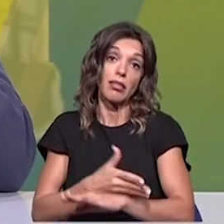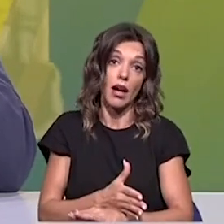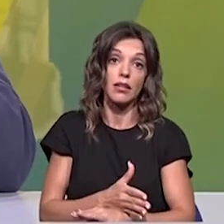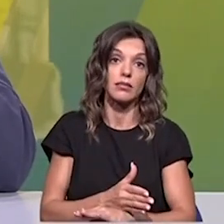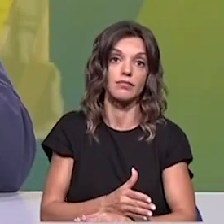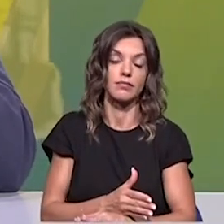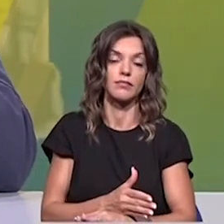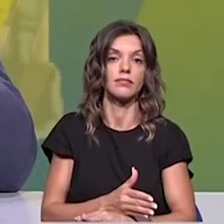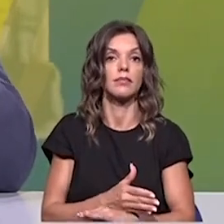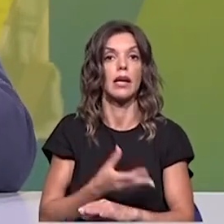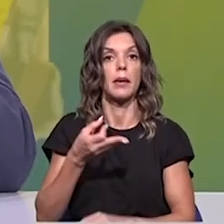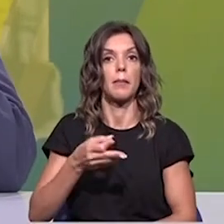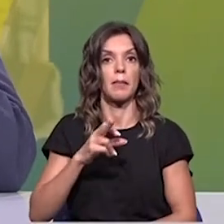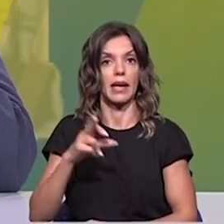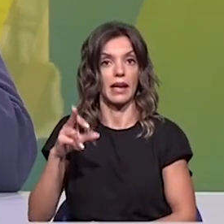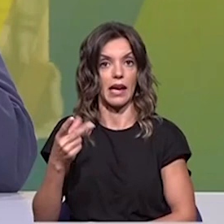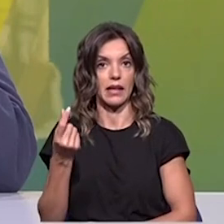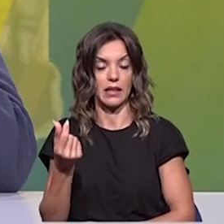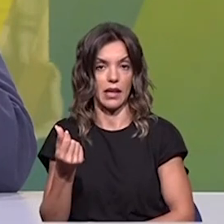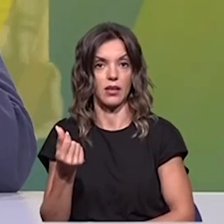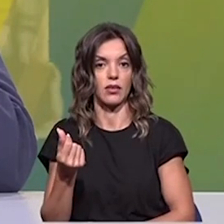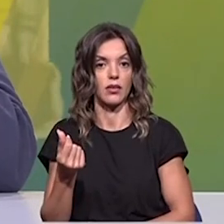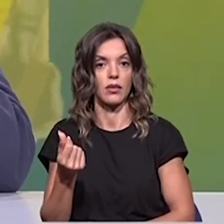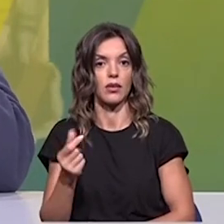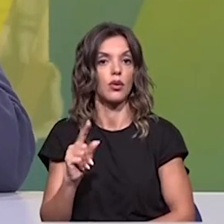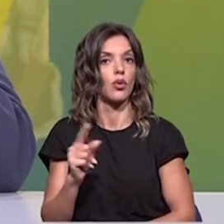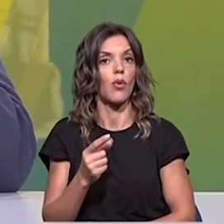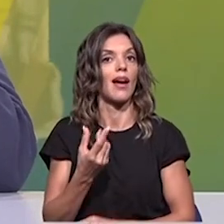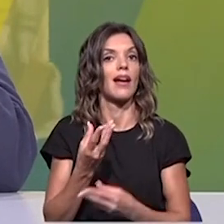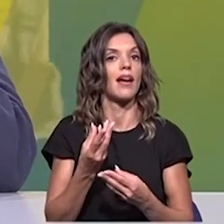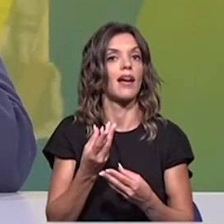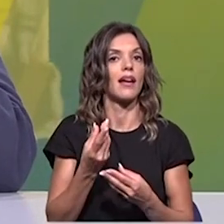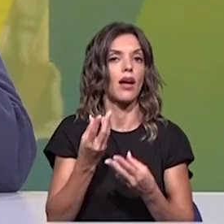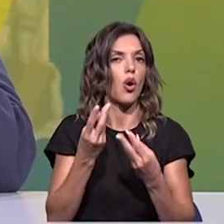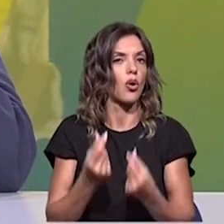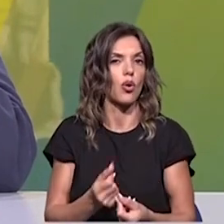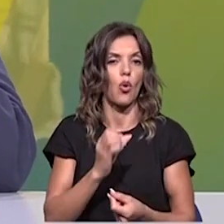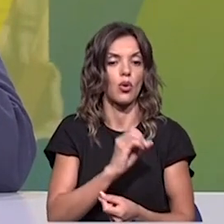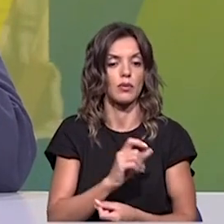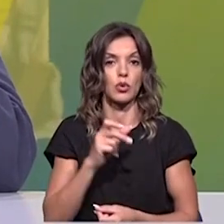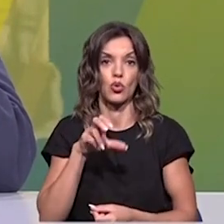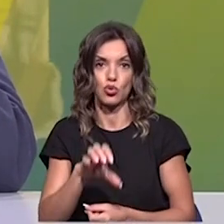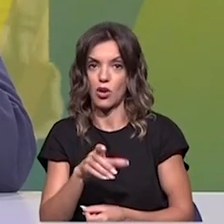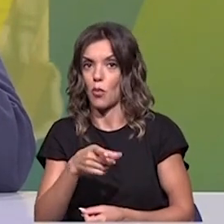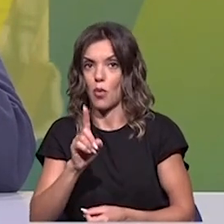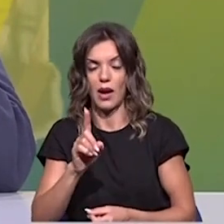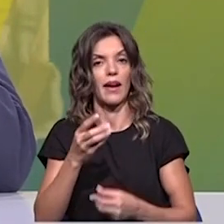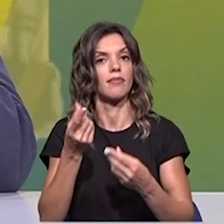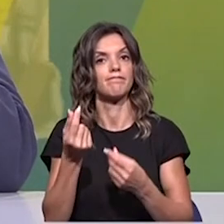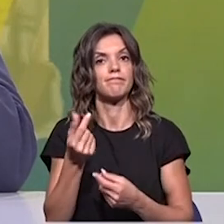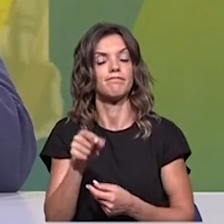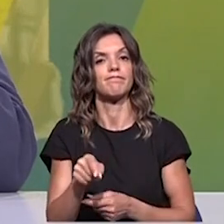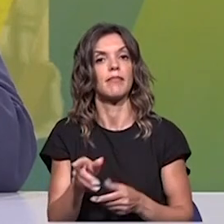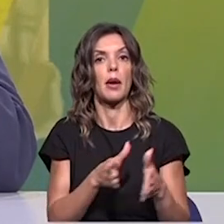do Pr não é dinheiro do do orçamento Regional a verdade é que o orçamento Regional a essa parte